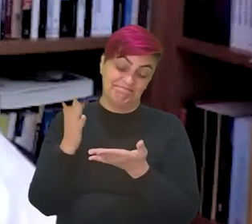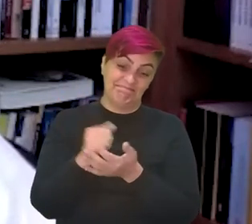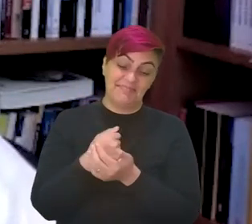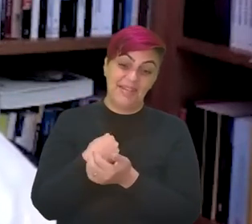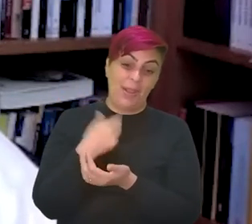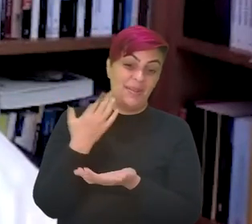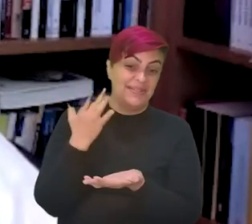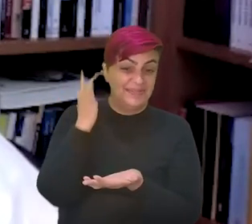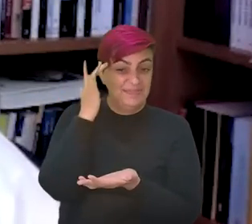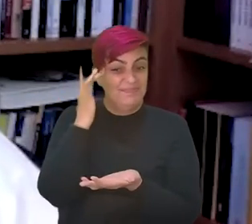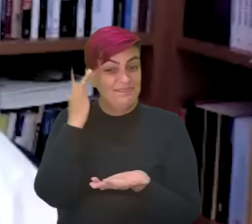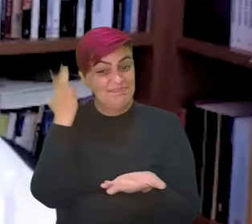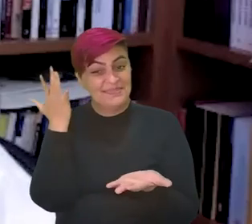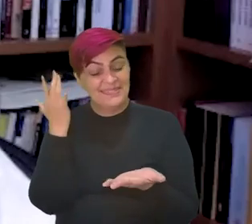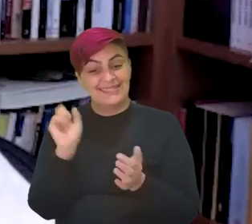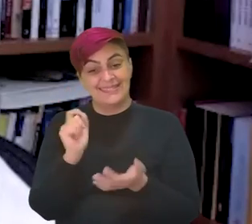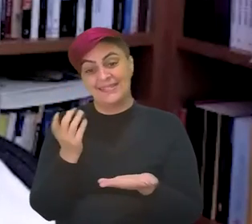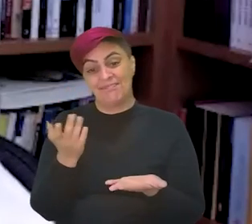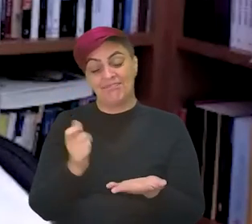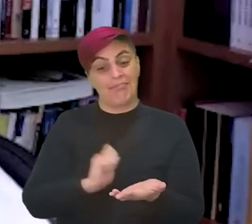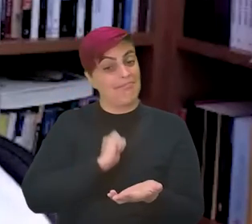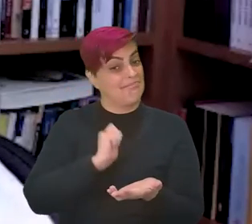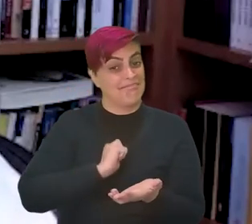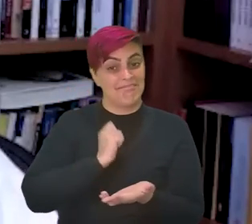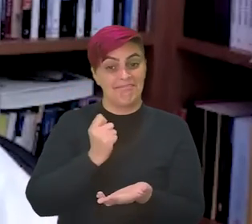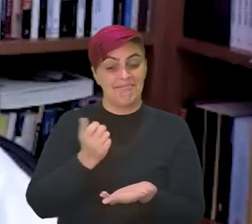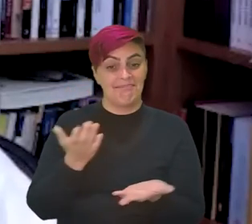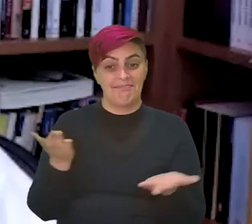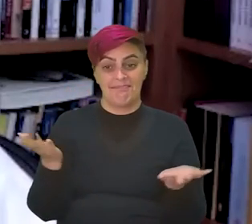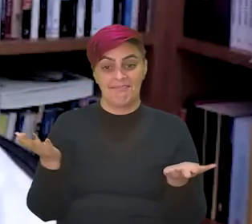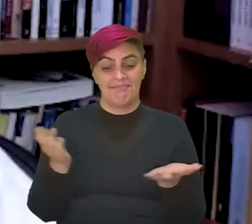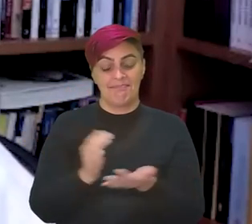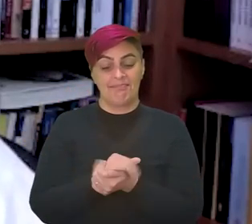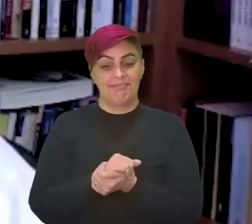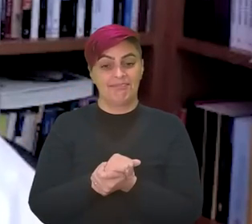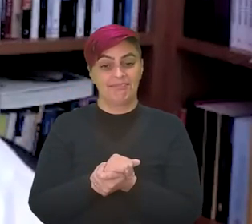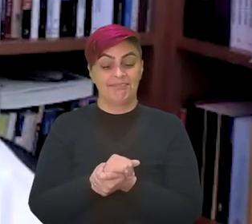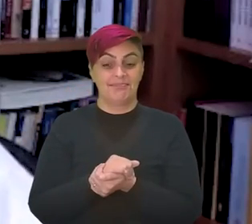eu não acho que os antropólogos